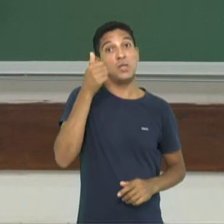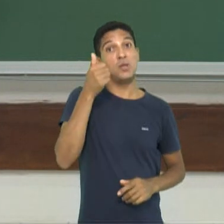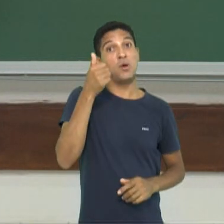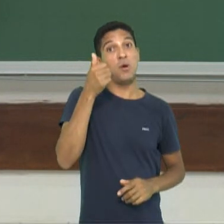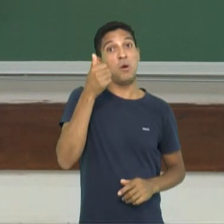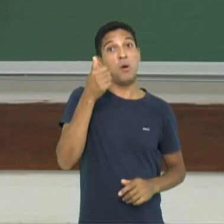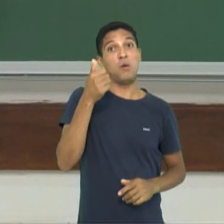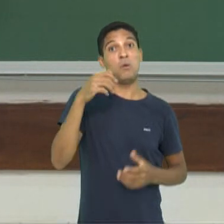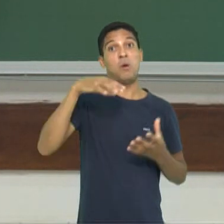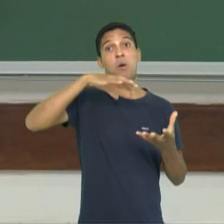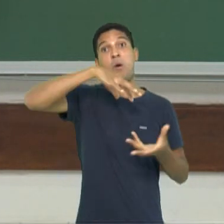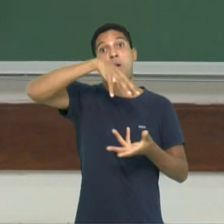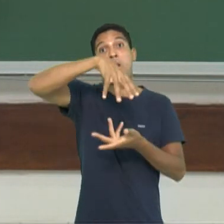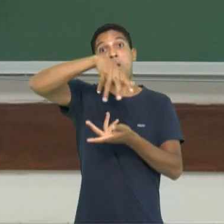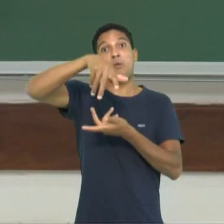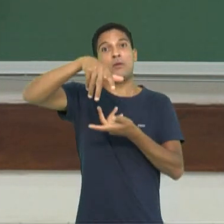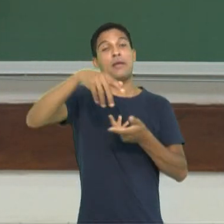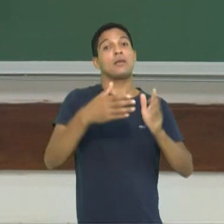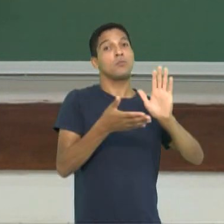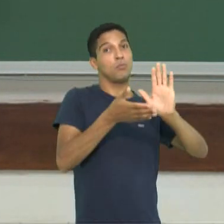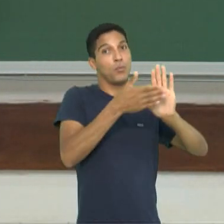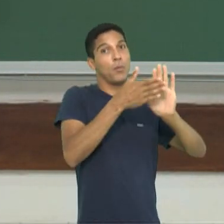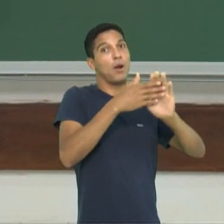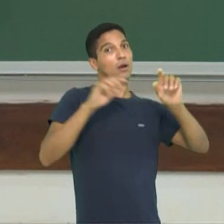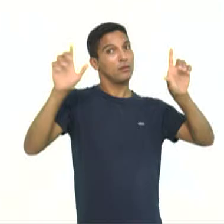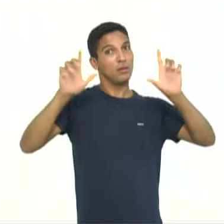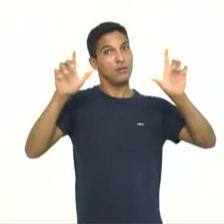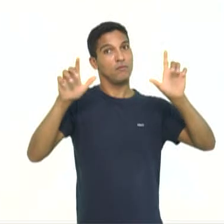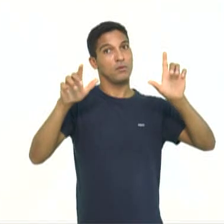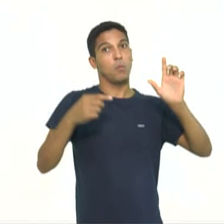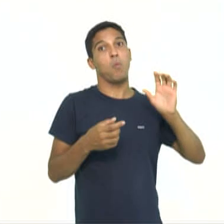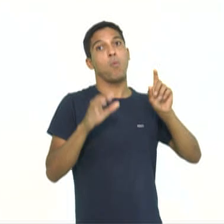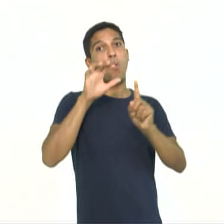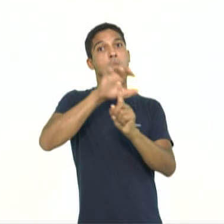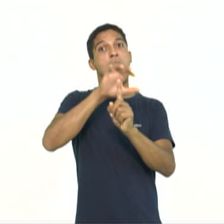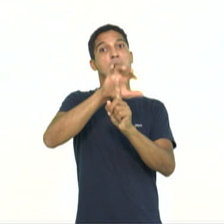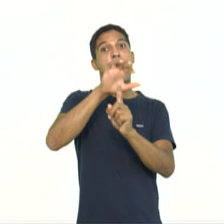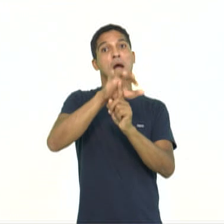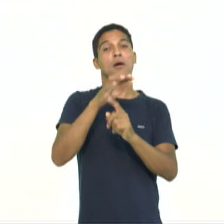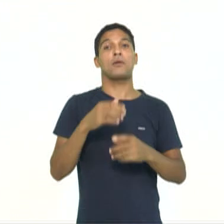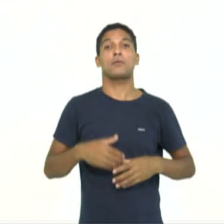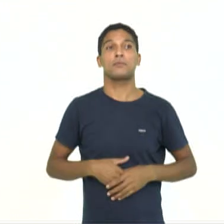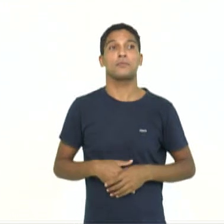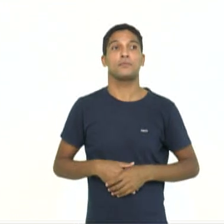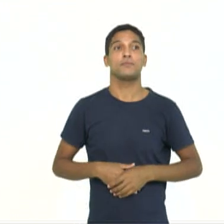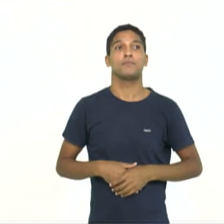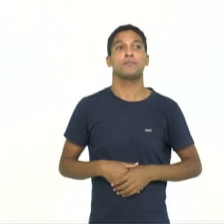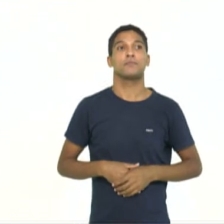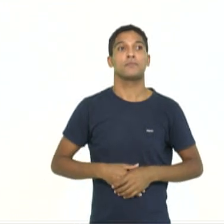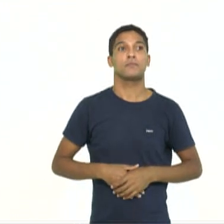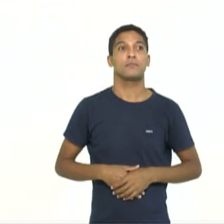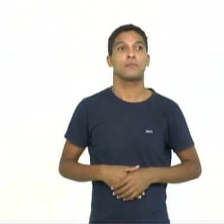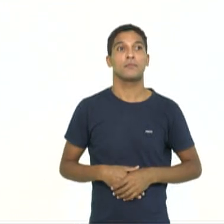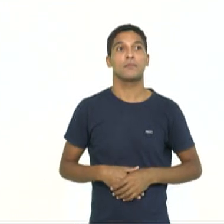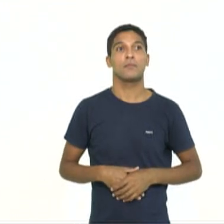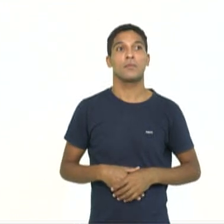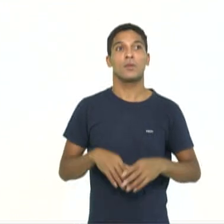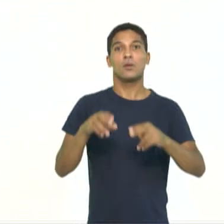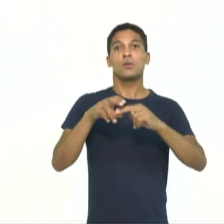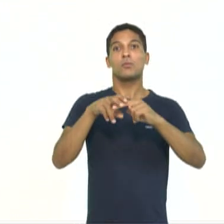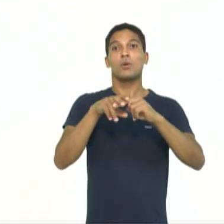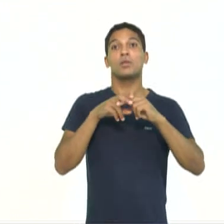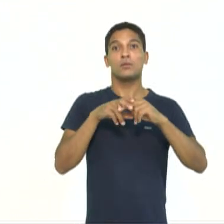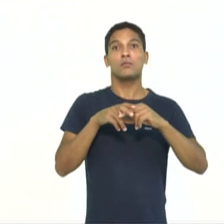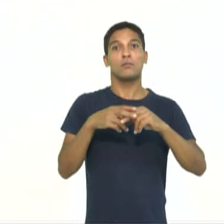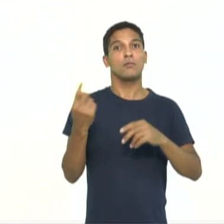americanos. Era uma propaganda que havia ali. E esse encarte, ele estava presente ali na crise, justamente